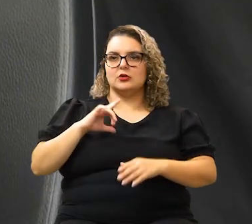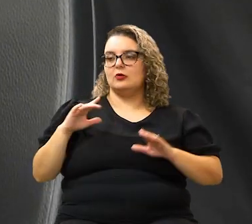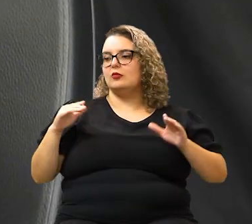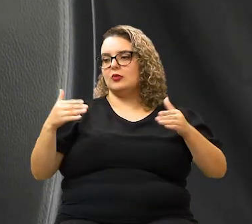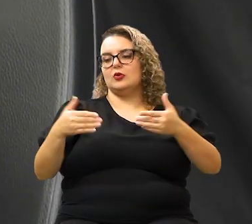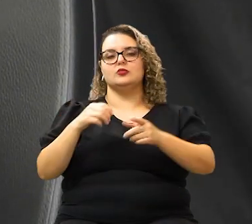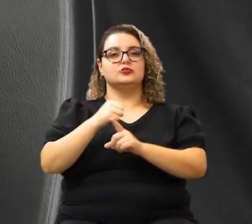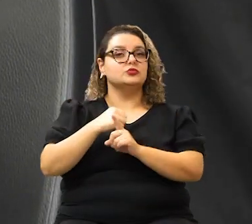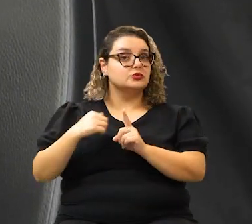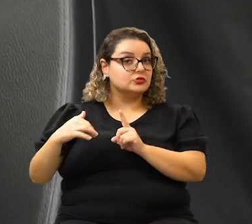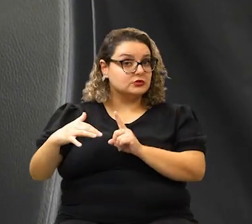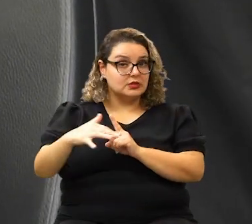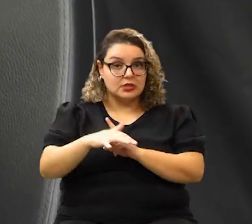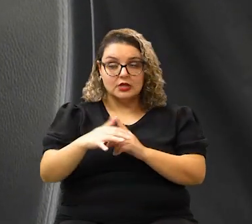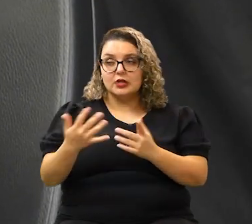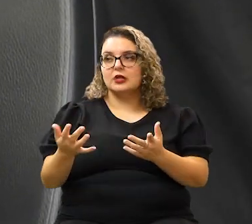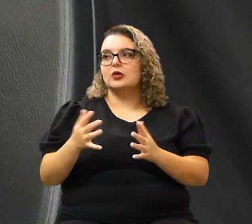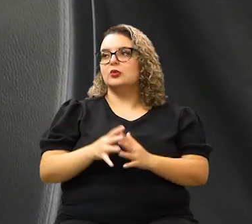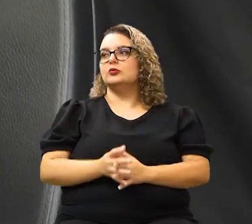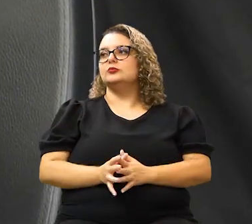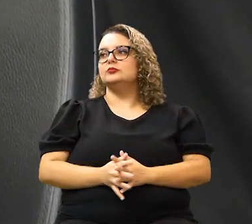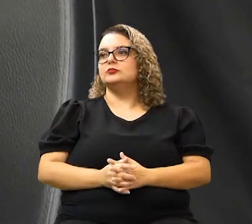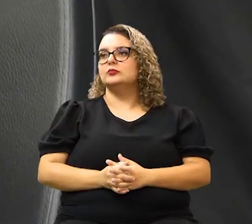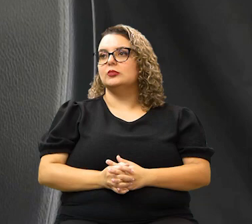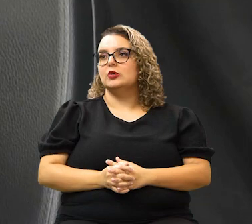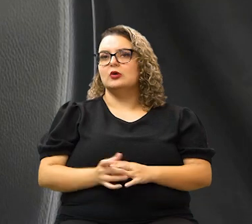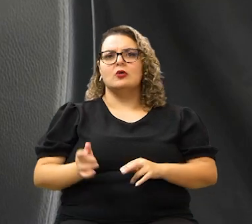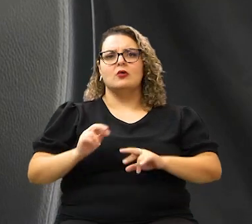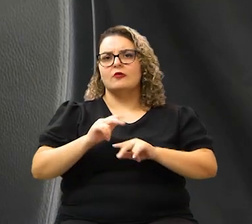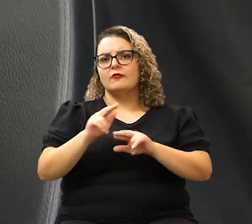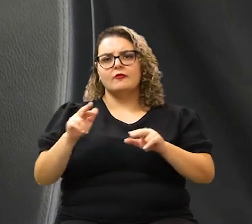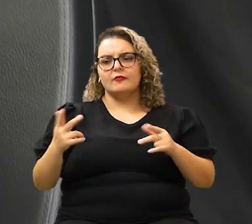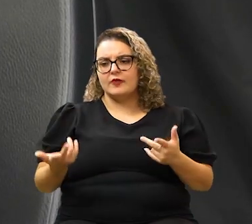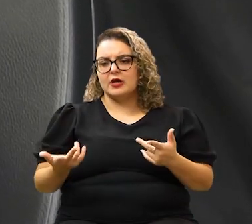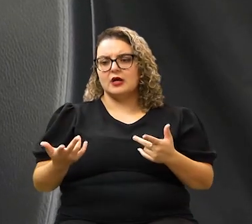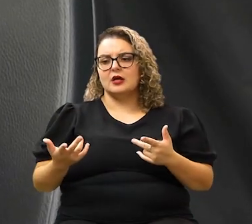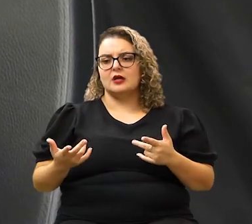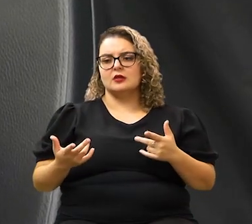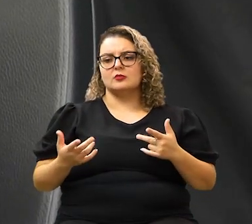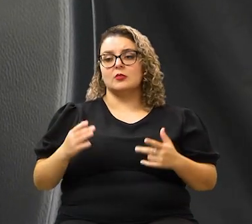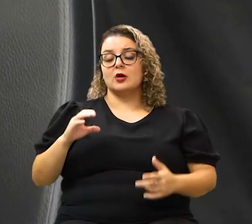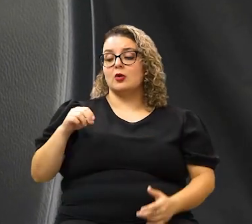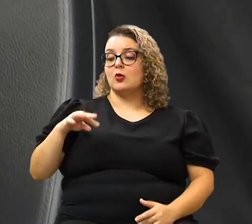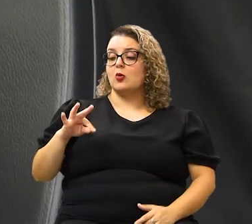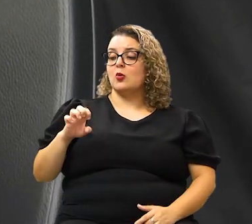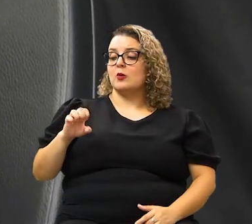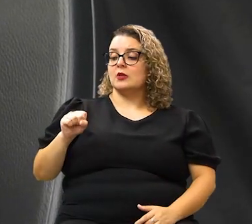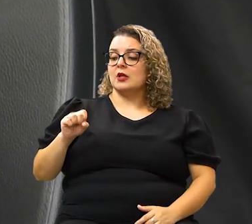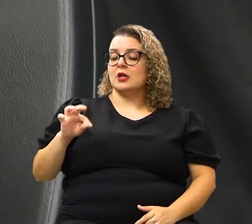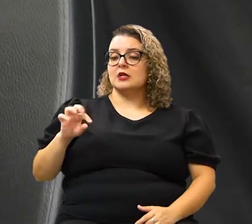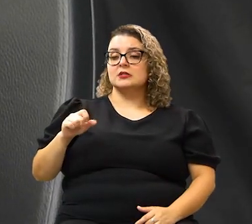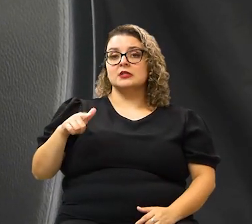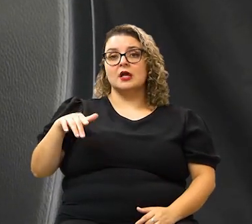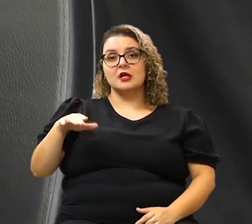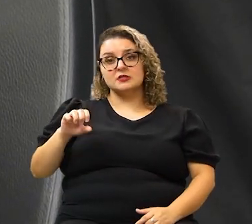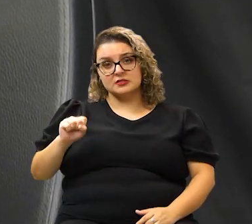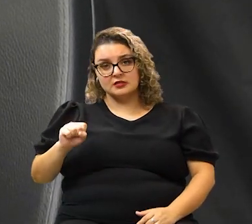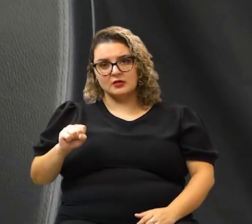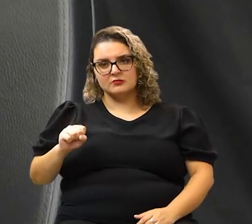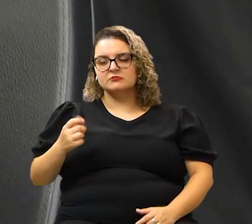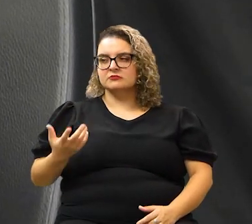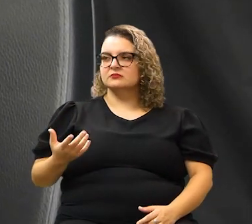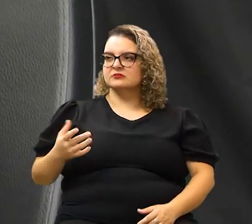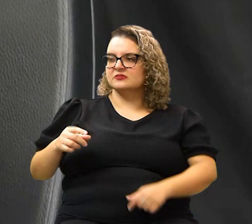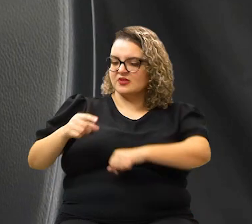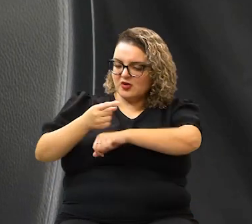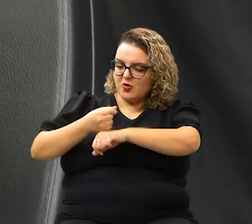tinha tido uma série havia uma contestação do neoliberalismo muito forte na América Latina.